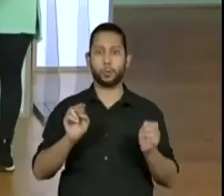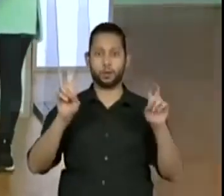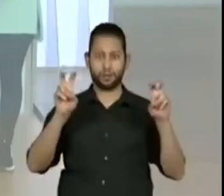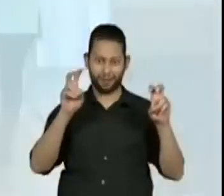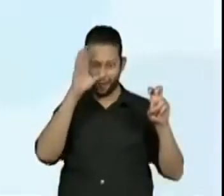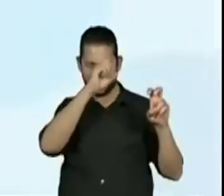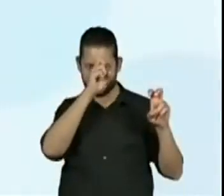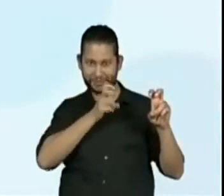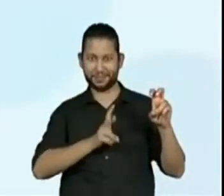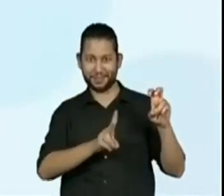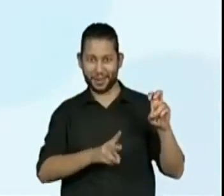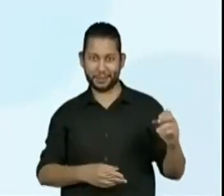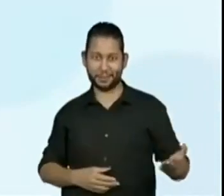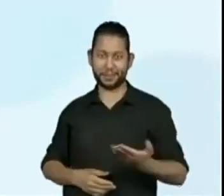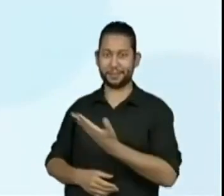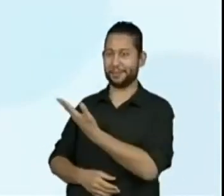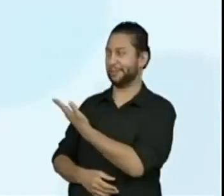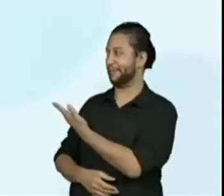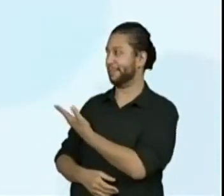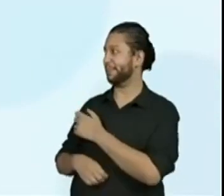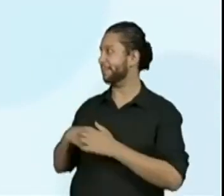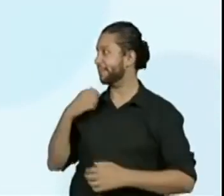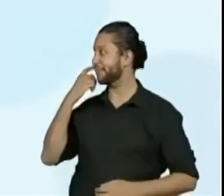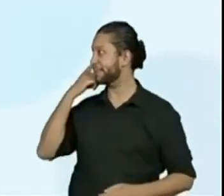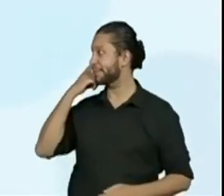a habilidade de hoje é